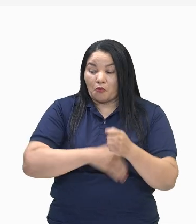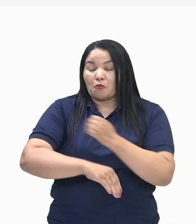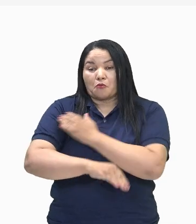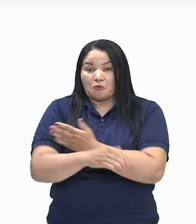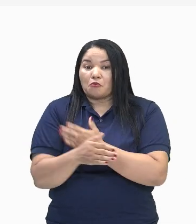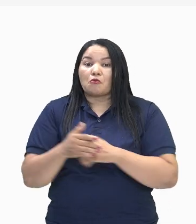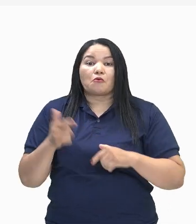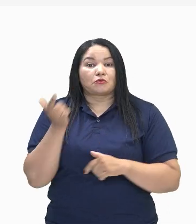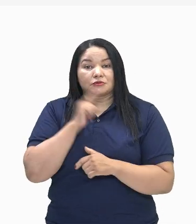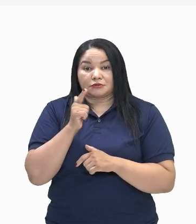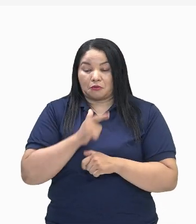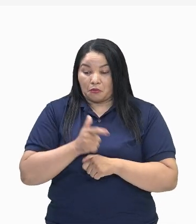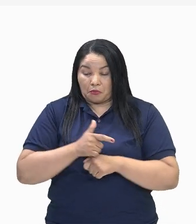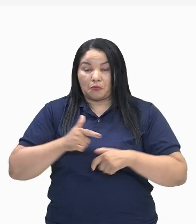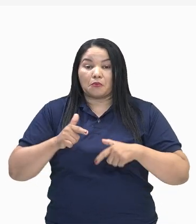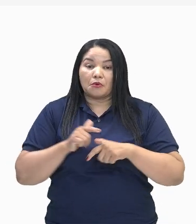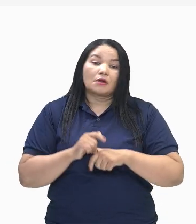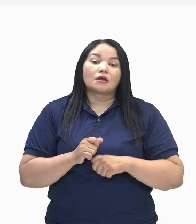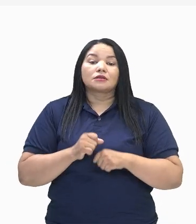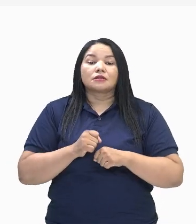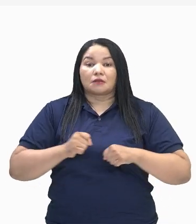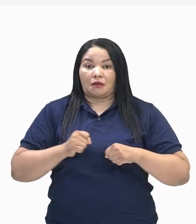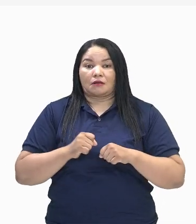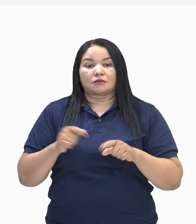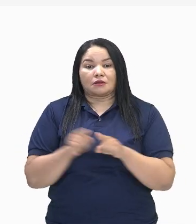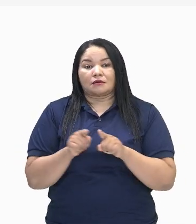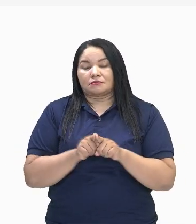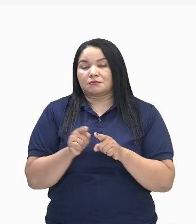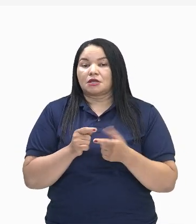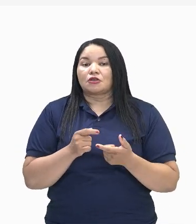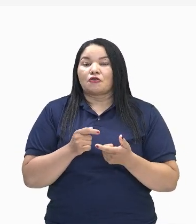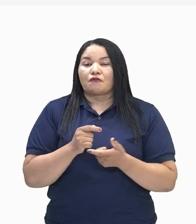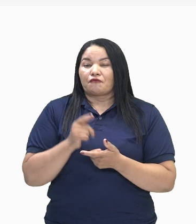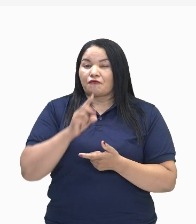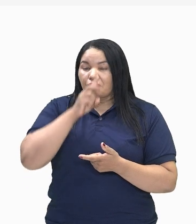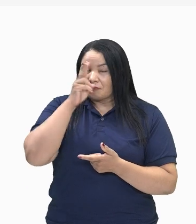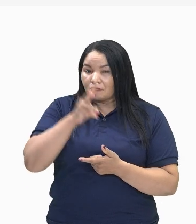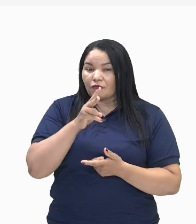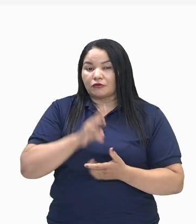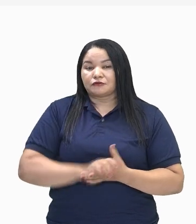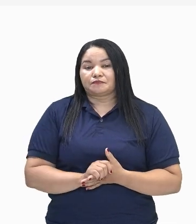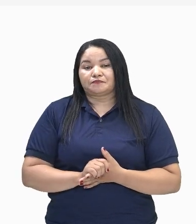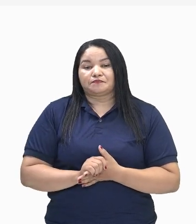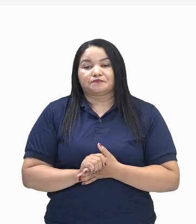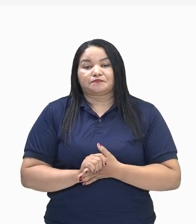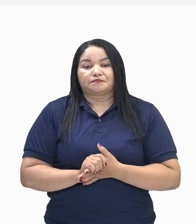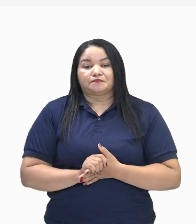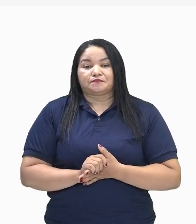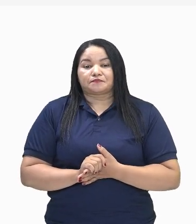ganhando aí uma força maior em cada um desses movimentos.